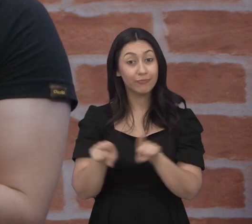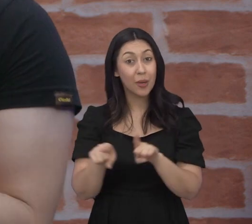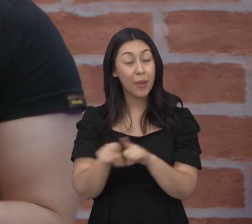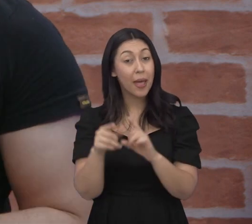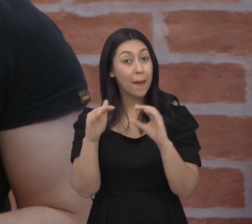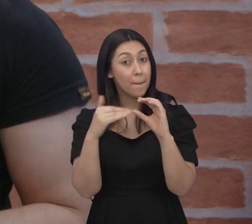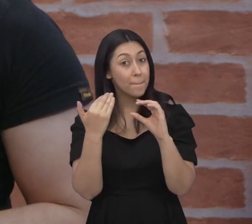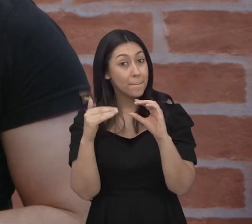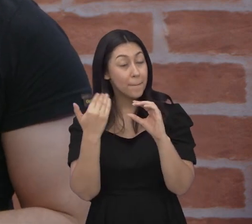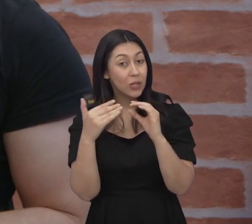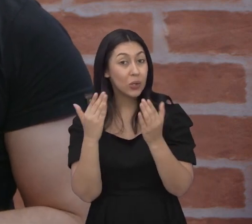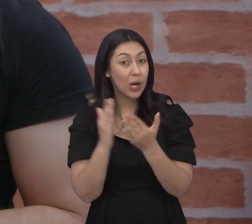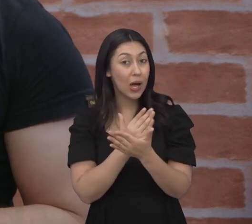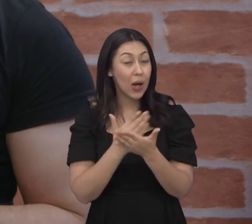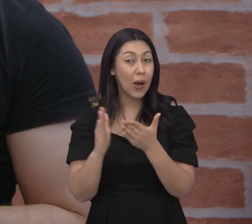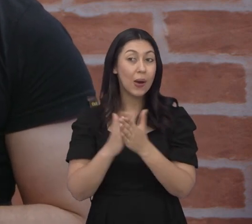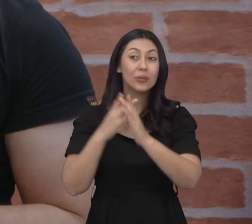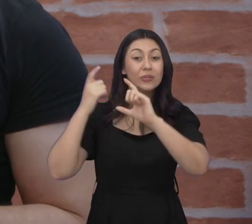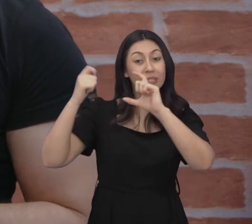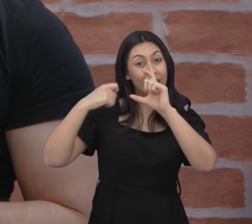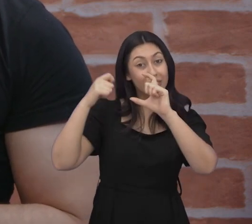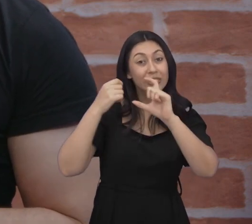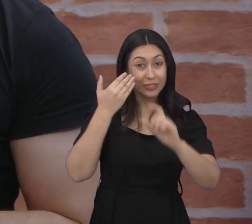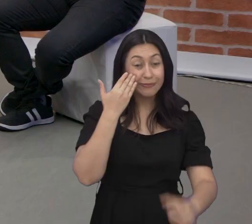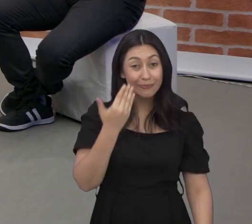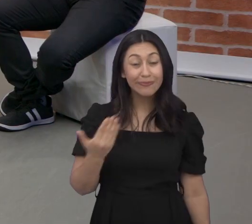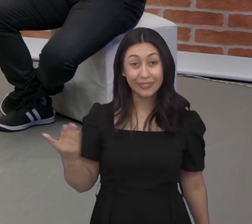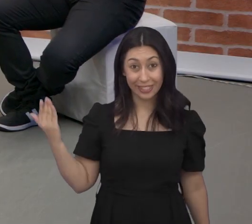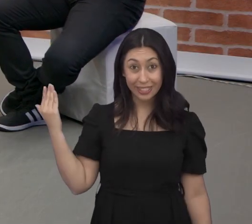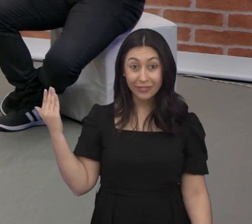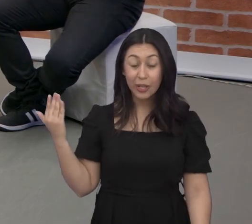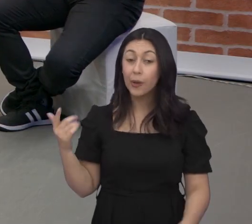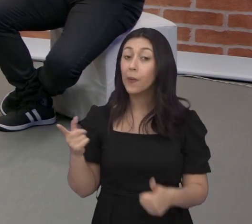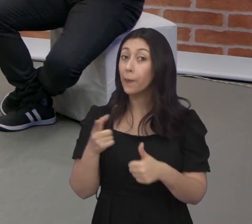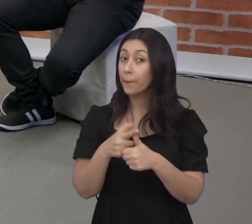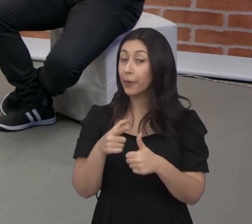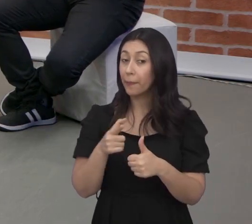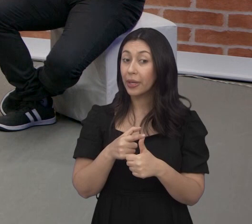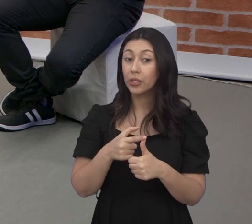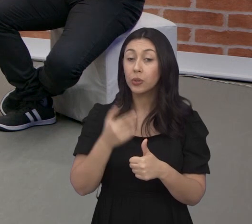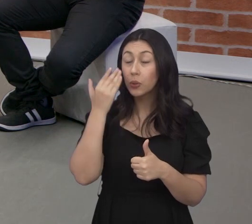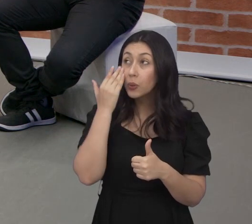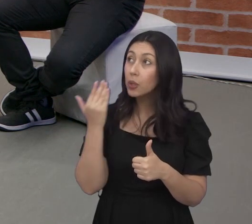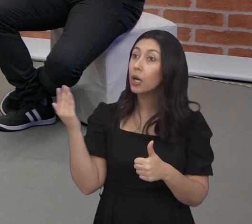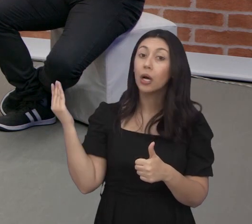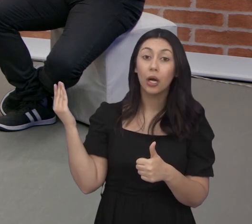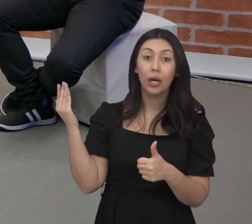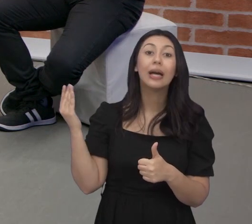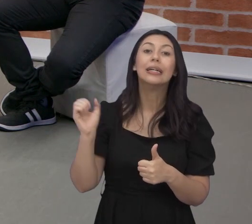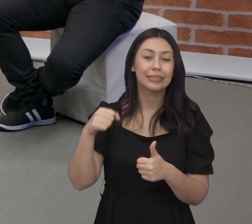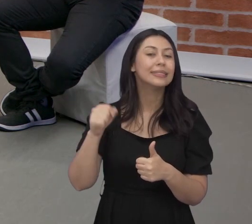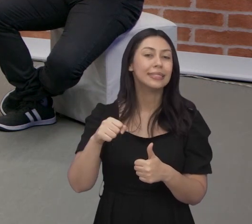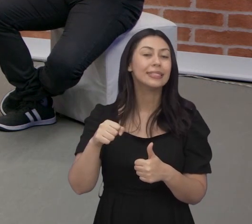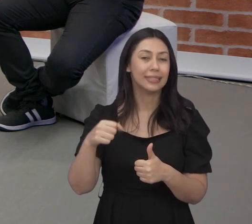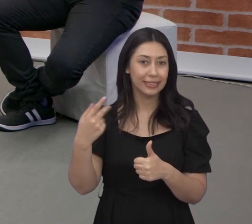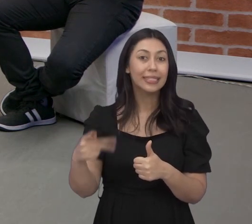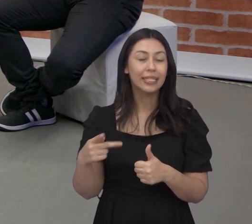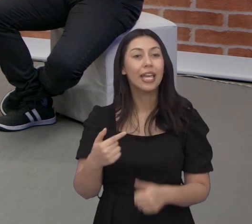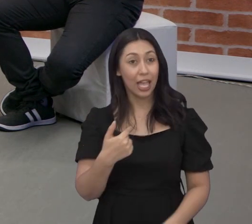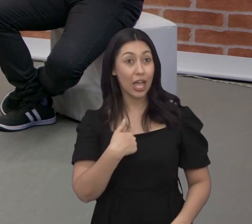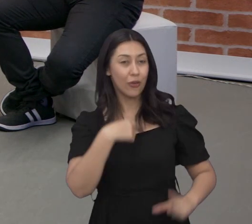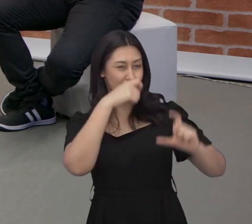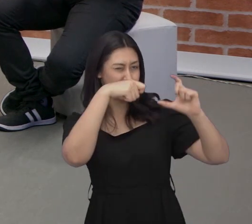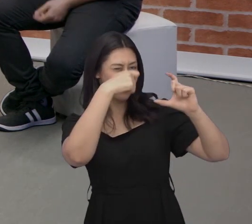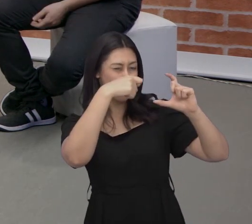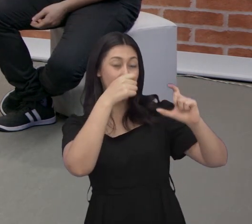Renato inclusive enviou pra gente alguns registros e a gente tem alguns aqui para assistir. O primeiro não é da região, mas aliás, esse é da região sim. Sim,